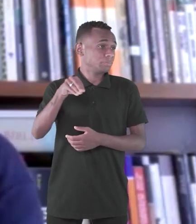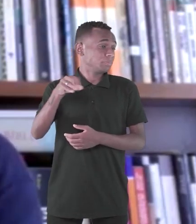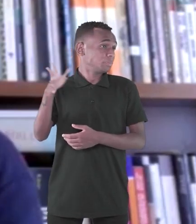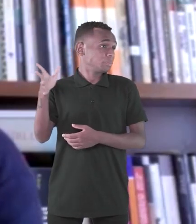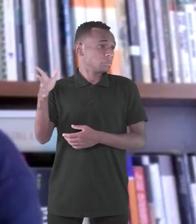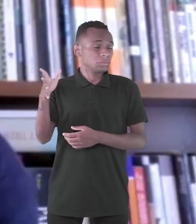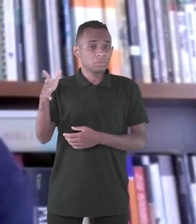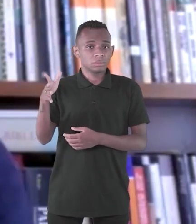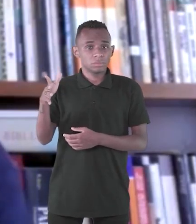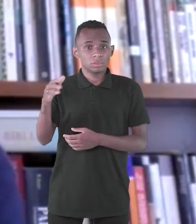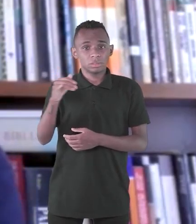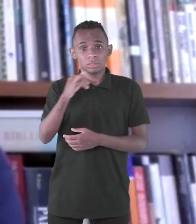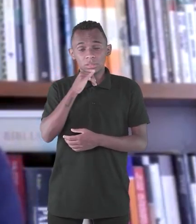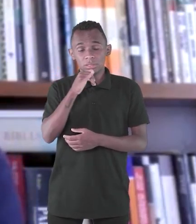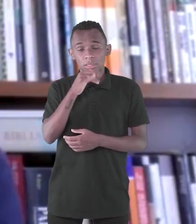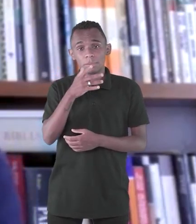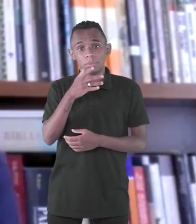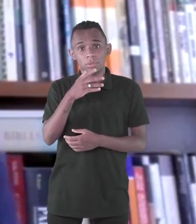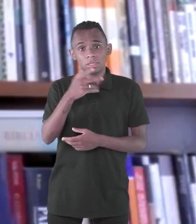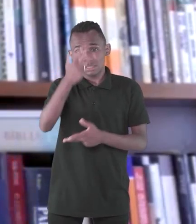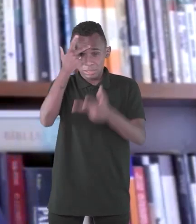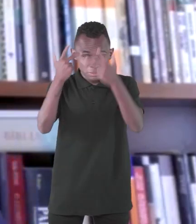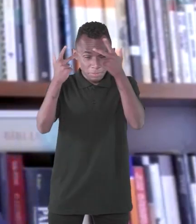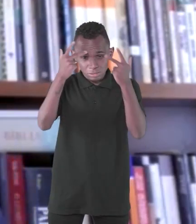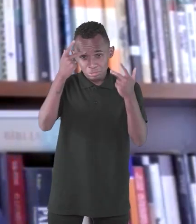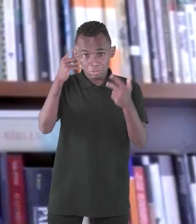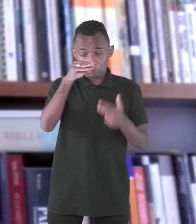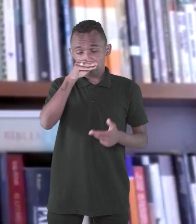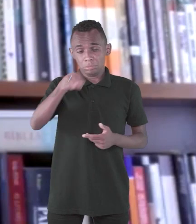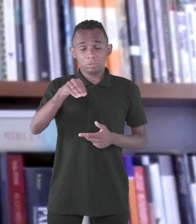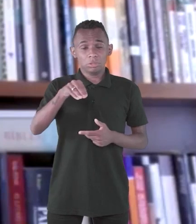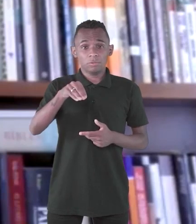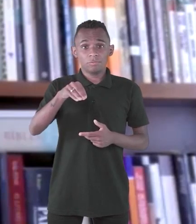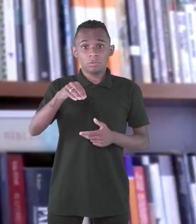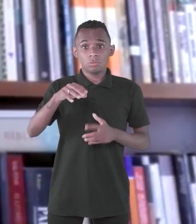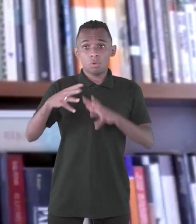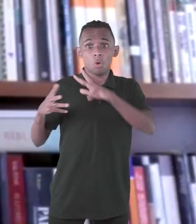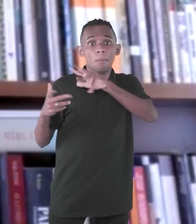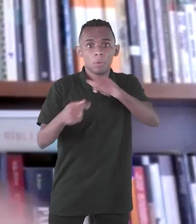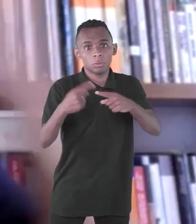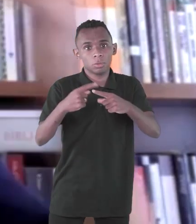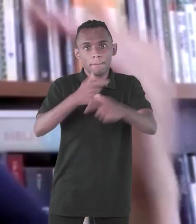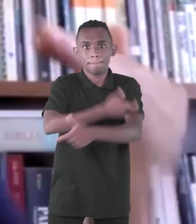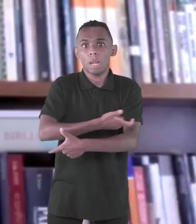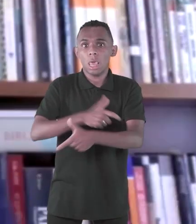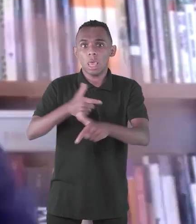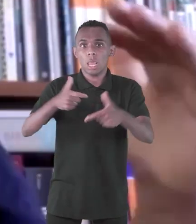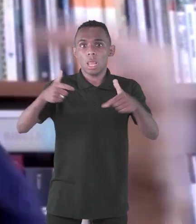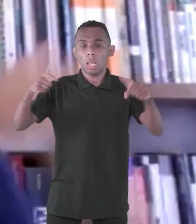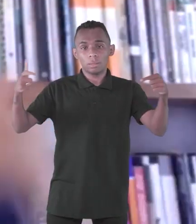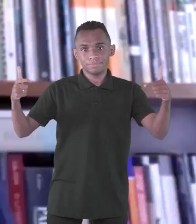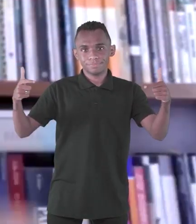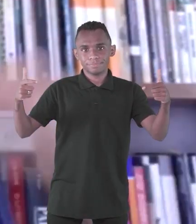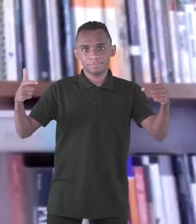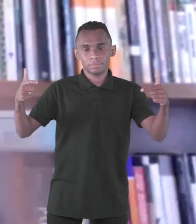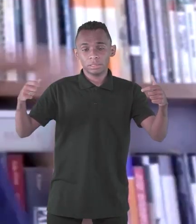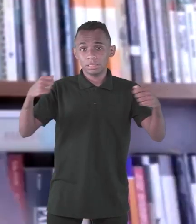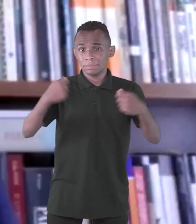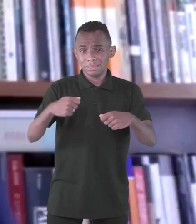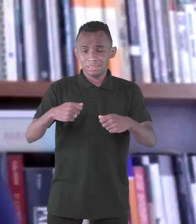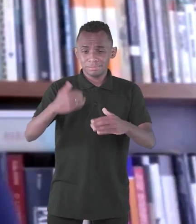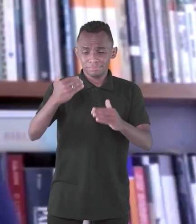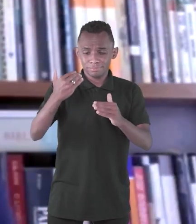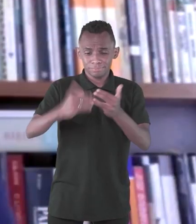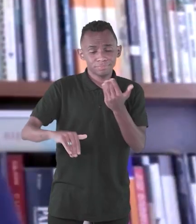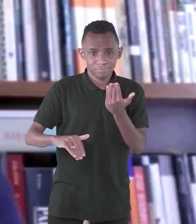tomando conta. Os idiotas vão dominar o mundo porque eles são muitos. E a gente tem que quebrar isso aí, tem que